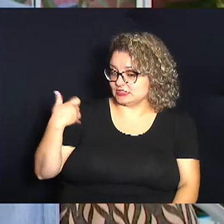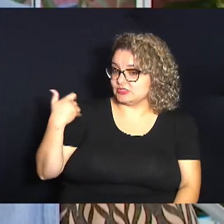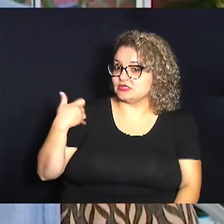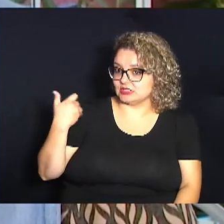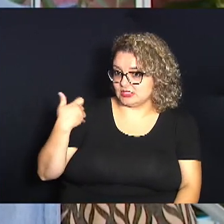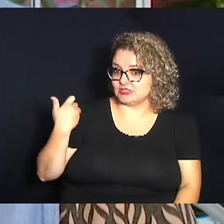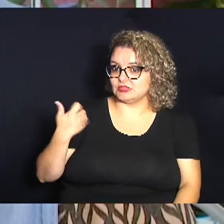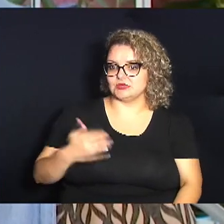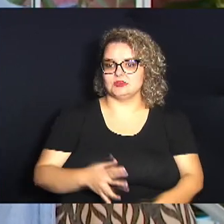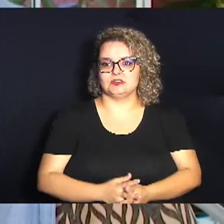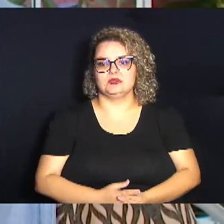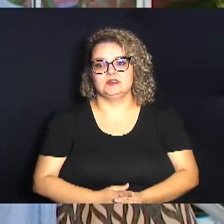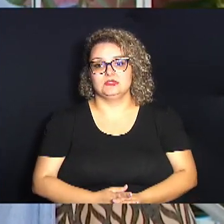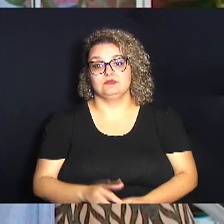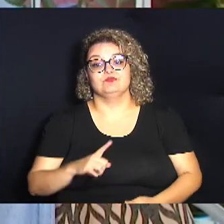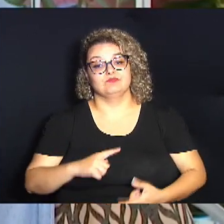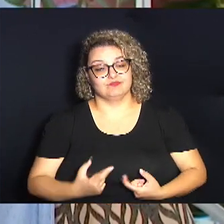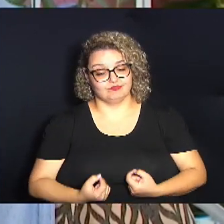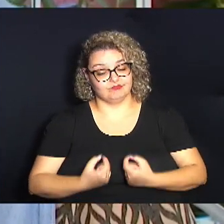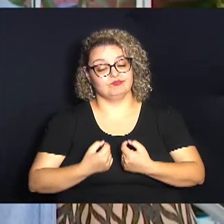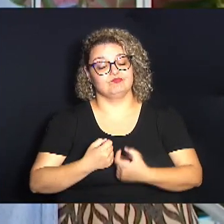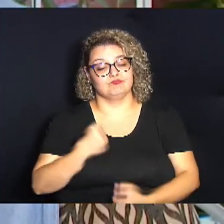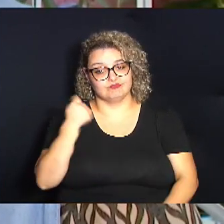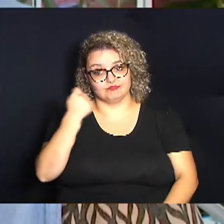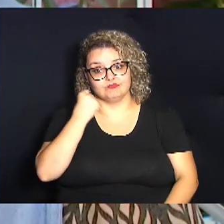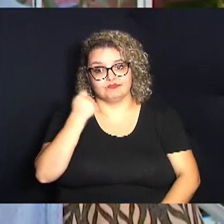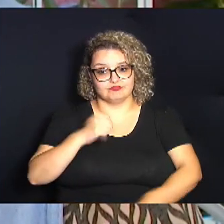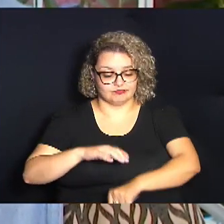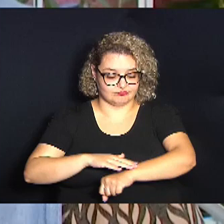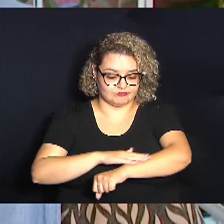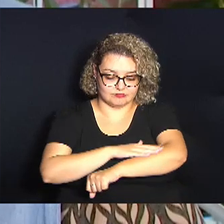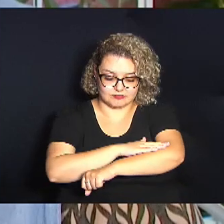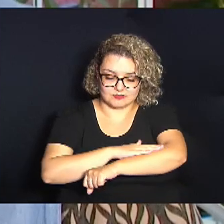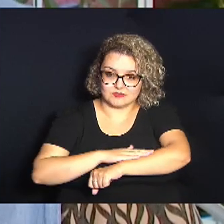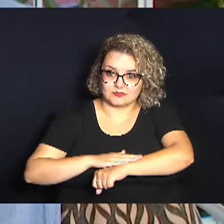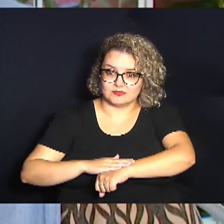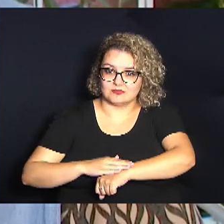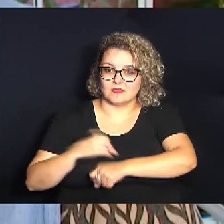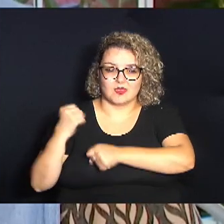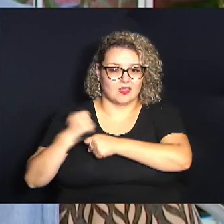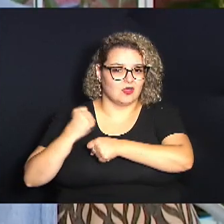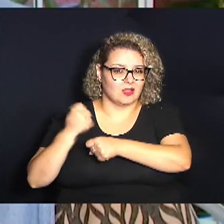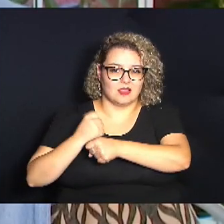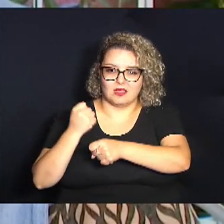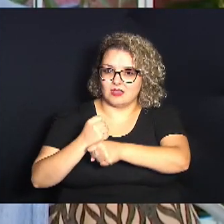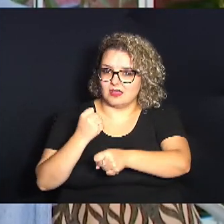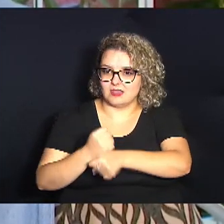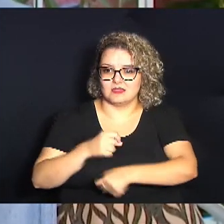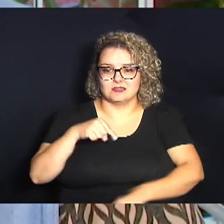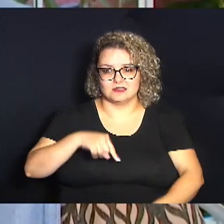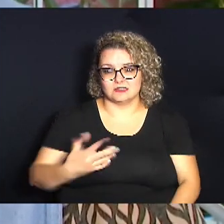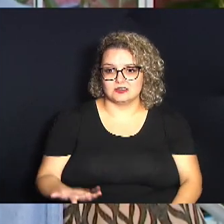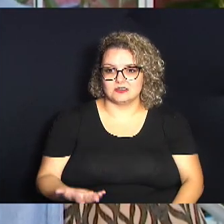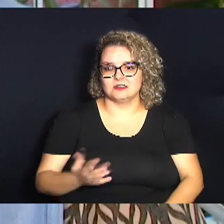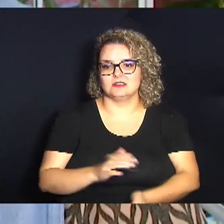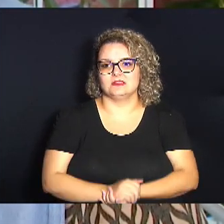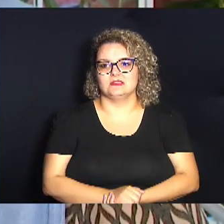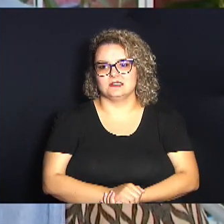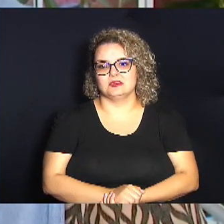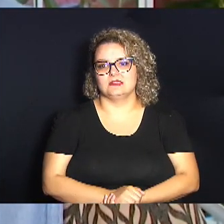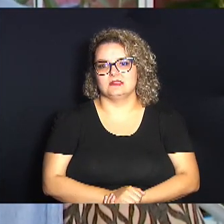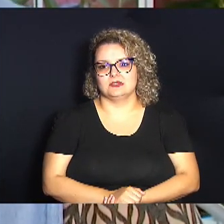E teve um câncer agressivo na perna e ficou muitos anos. A pasta foi fechada várias